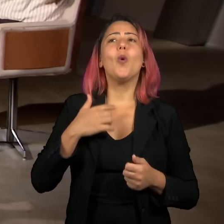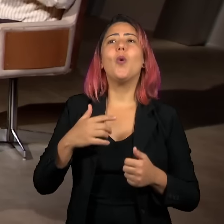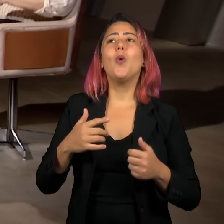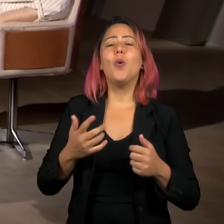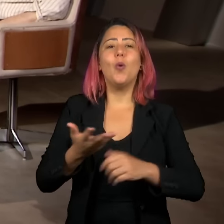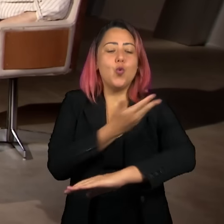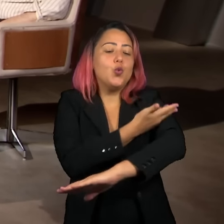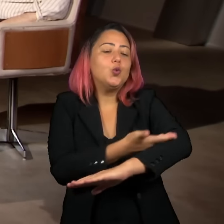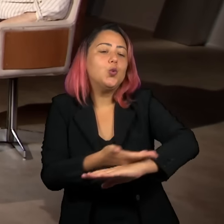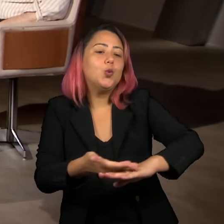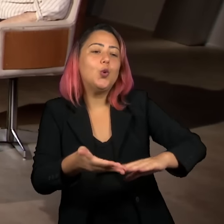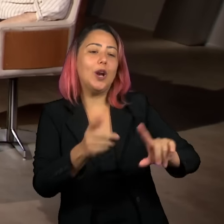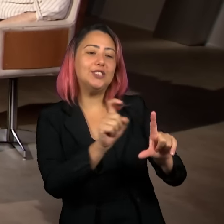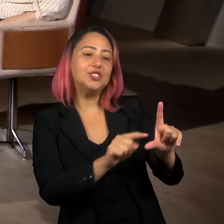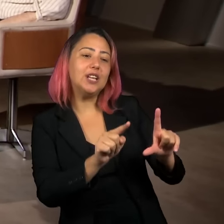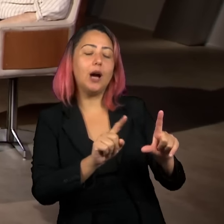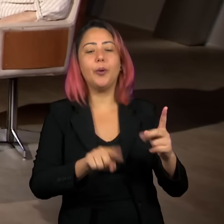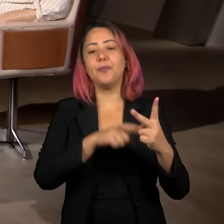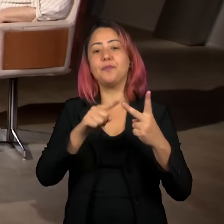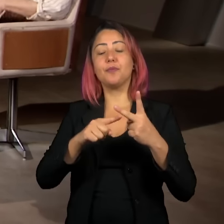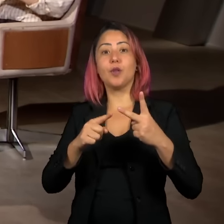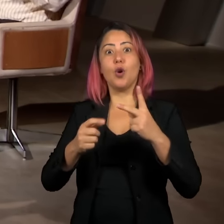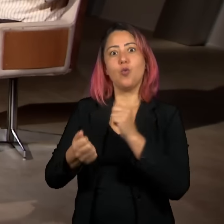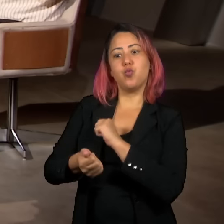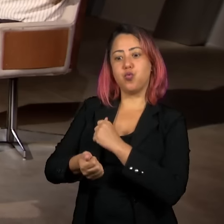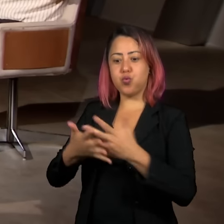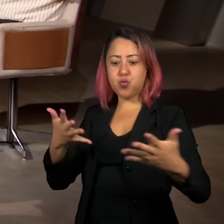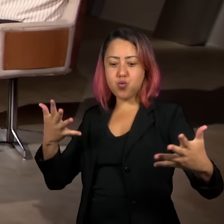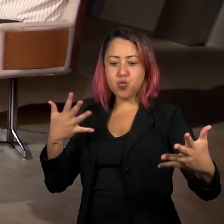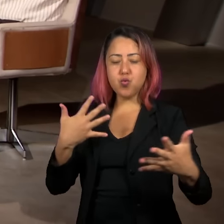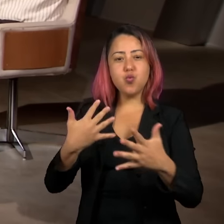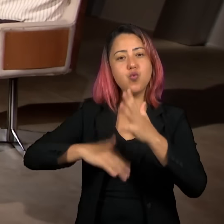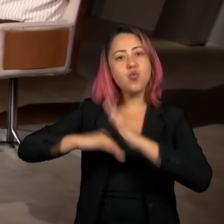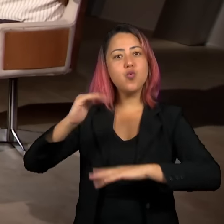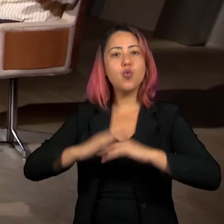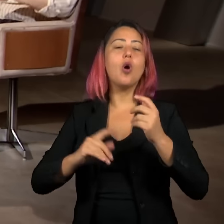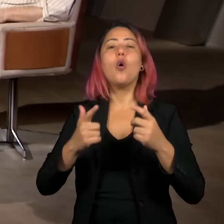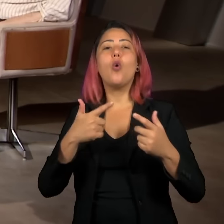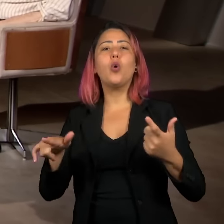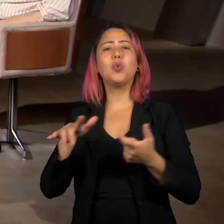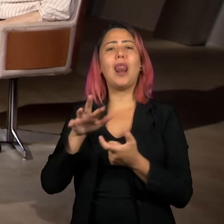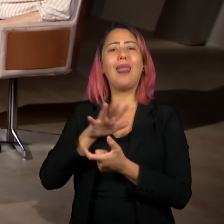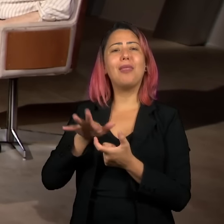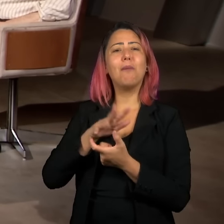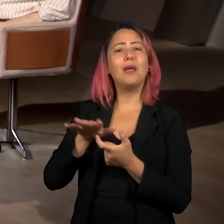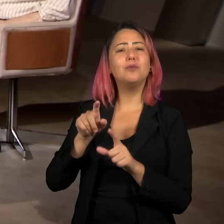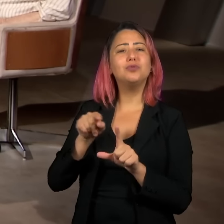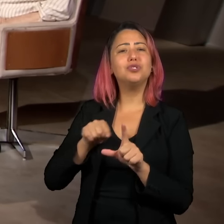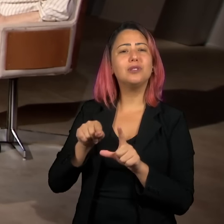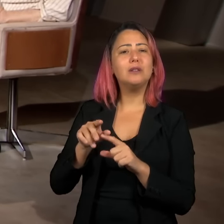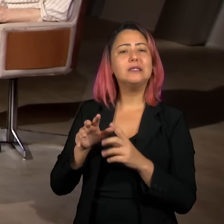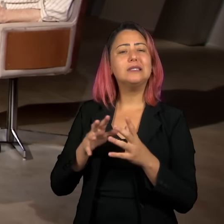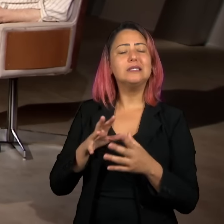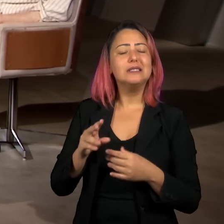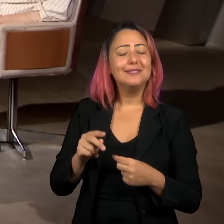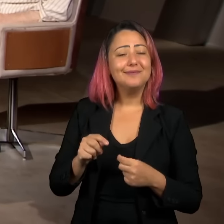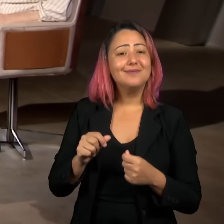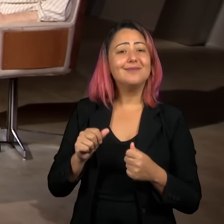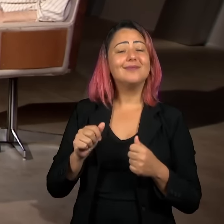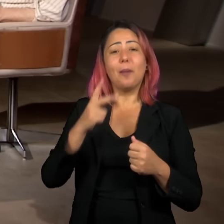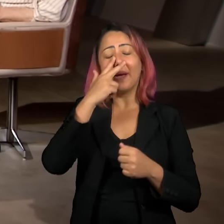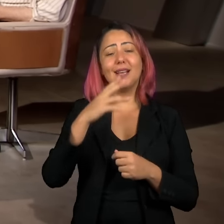digital a outra hora é fluência digital a outra hora é letramento digital e e e essas coisas não